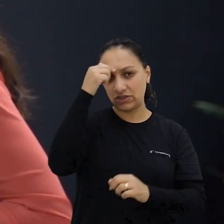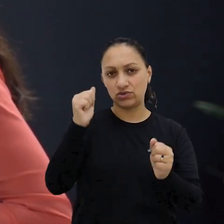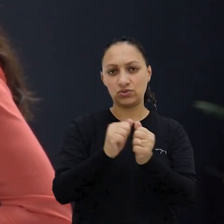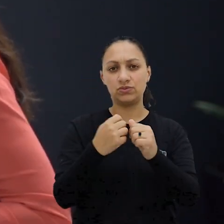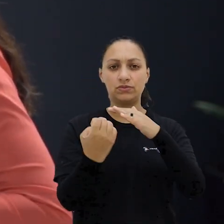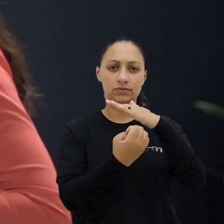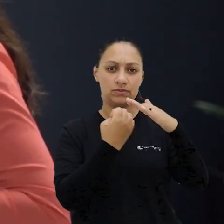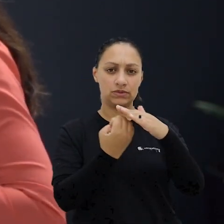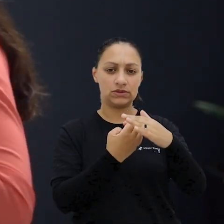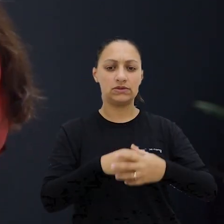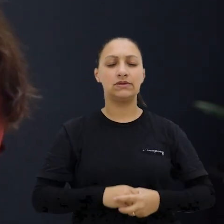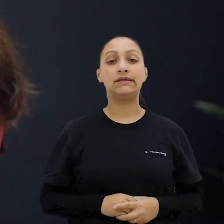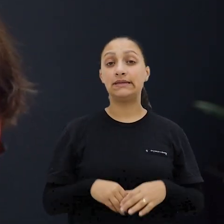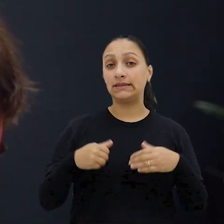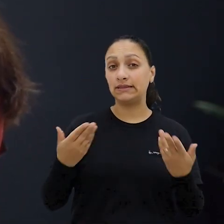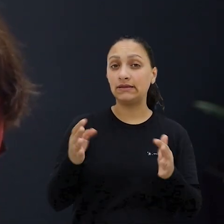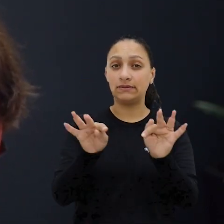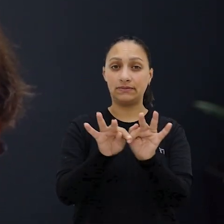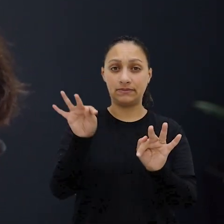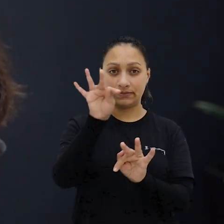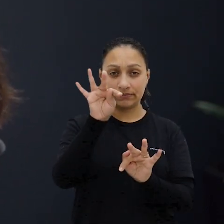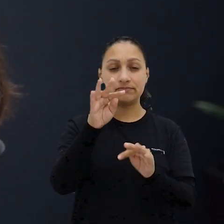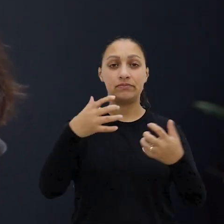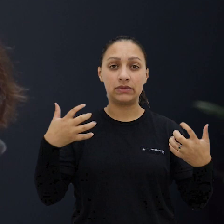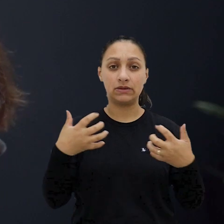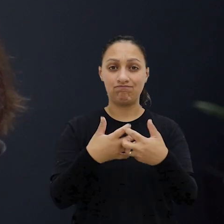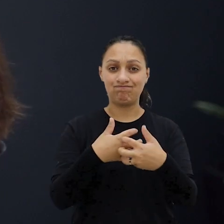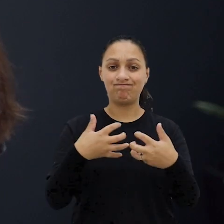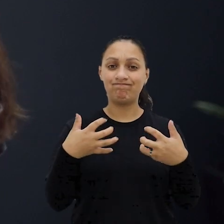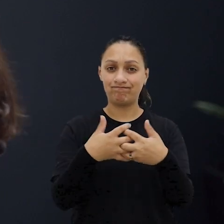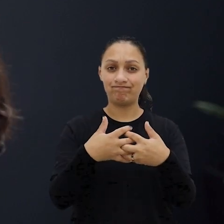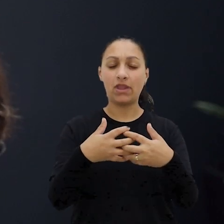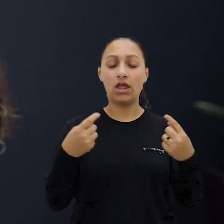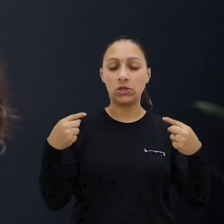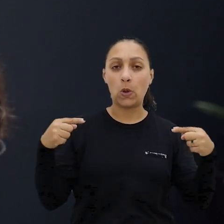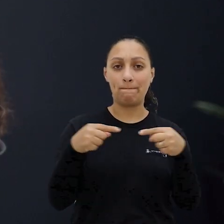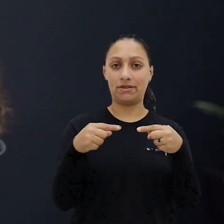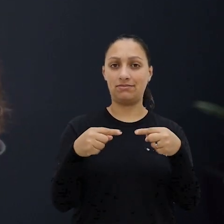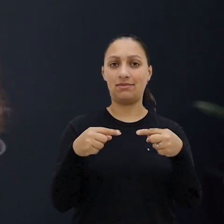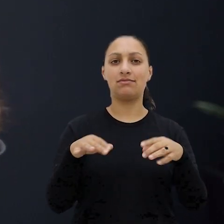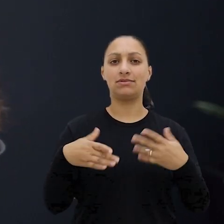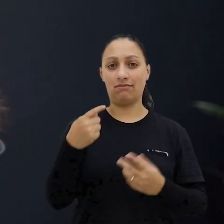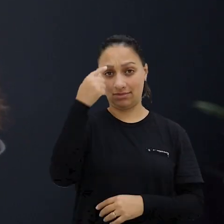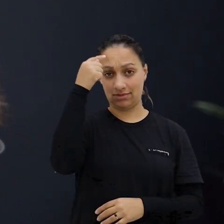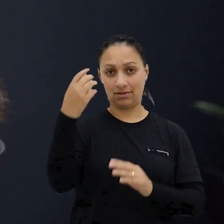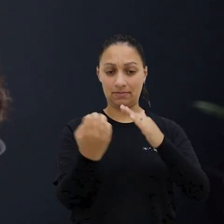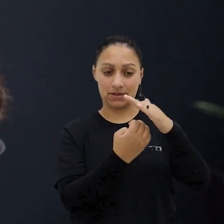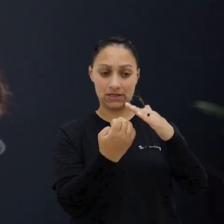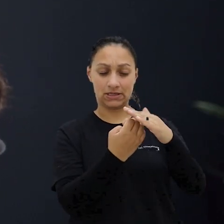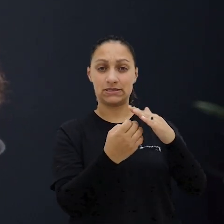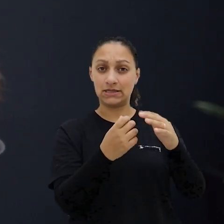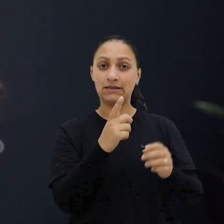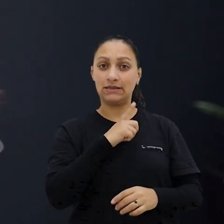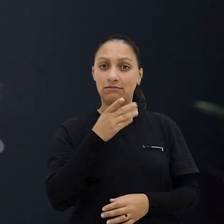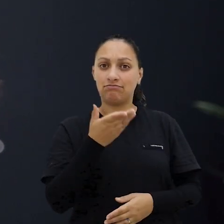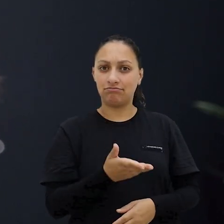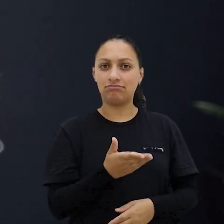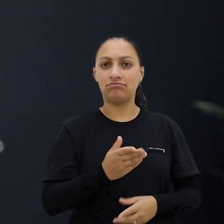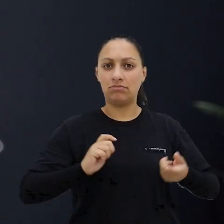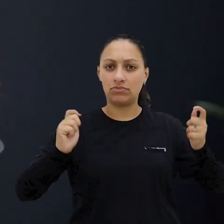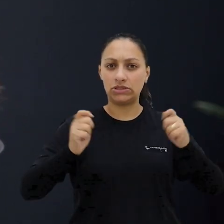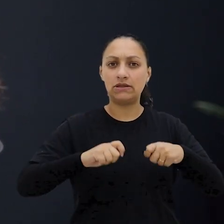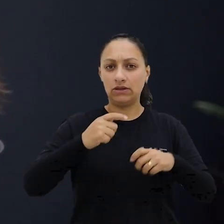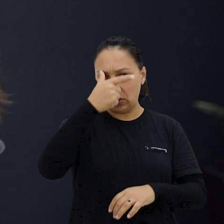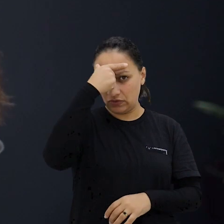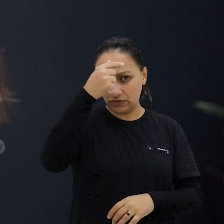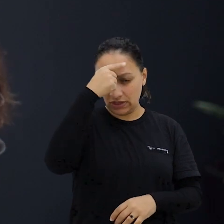universidade e empresa, e aí que o Fevale Tech Park encaixa muito bem. Então, a ideia é ter as empresas do Fevale Tech Park, a potência ou a